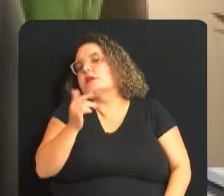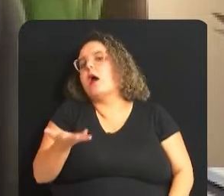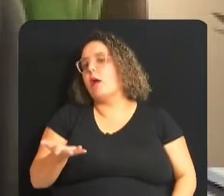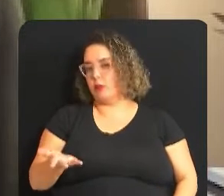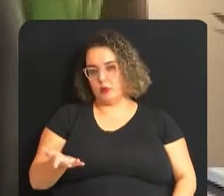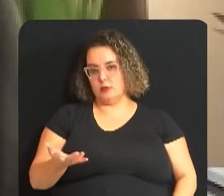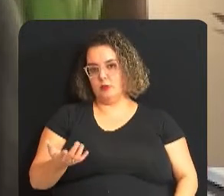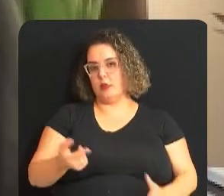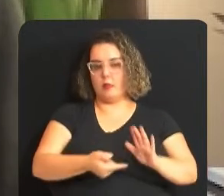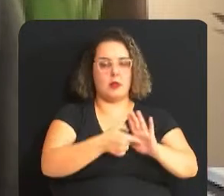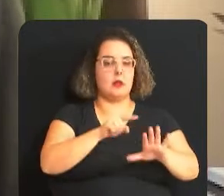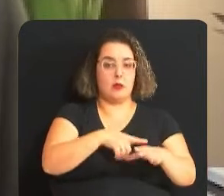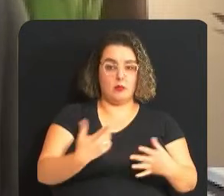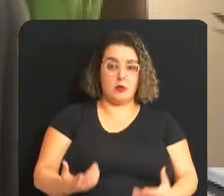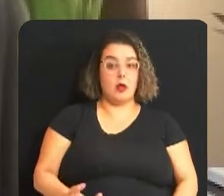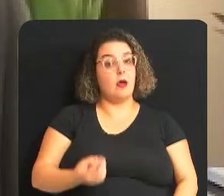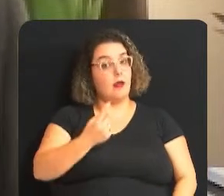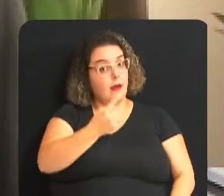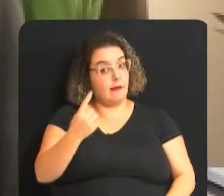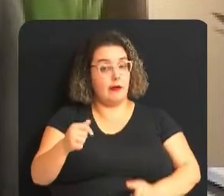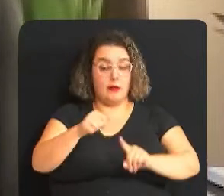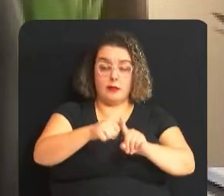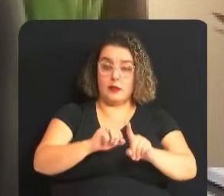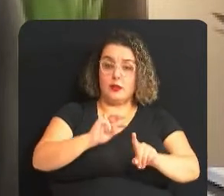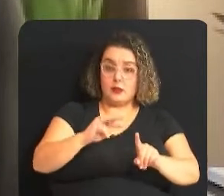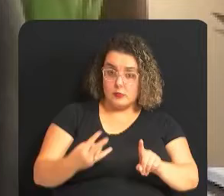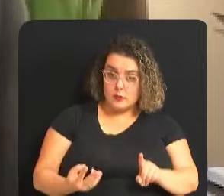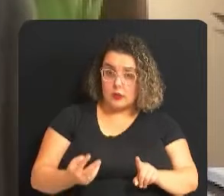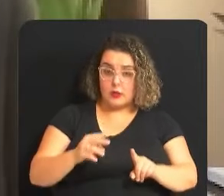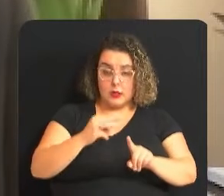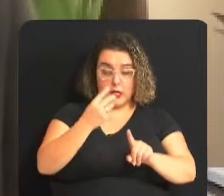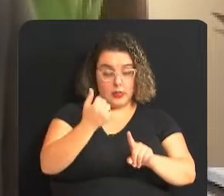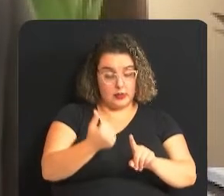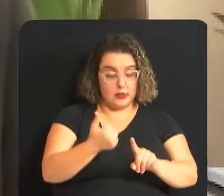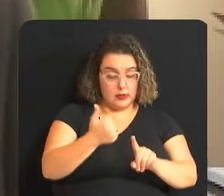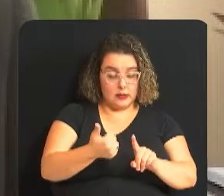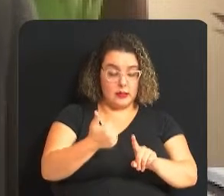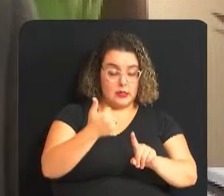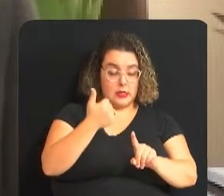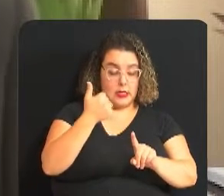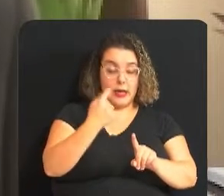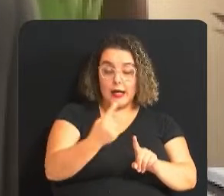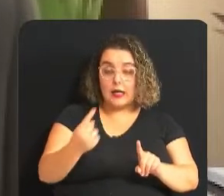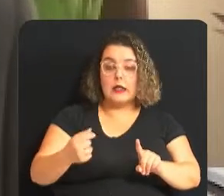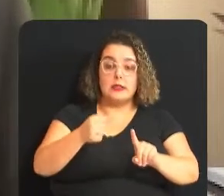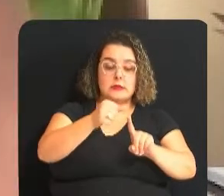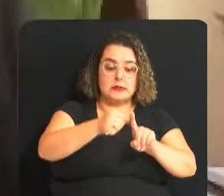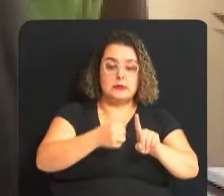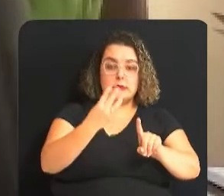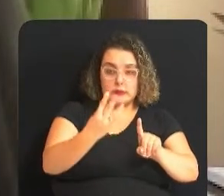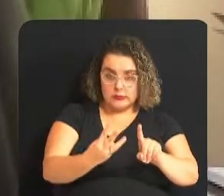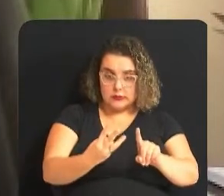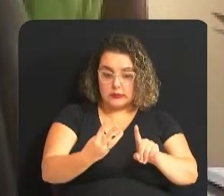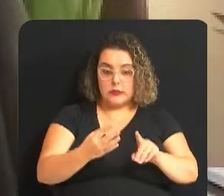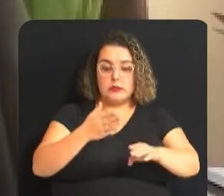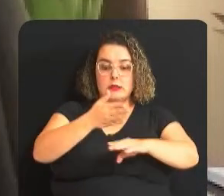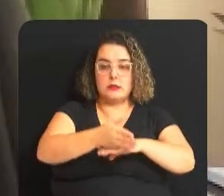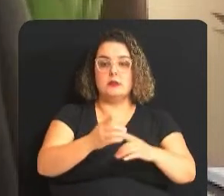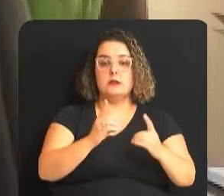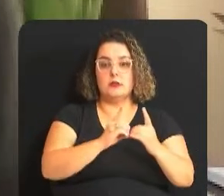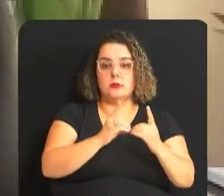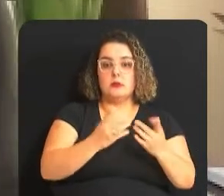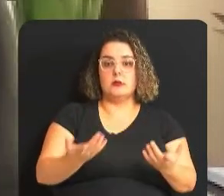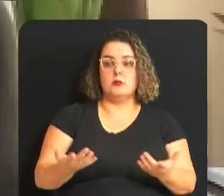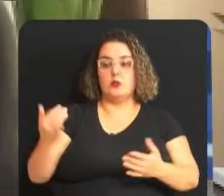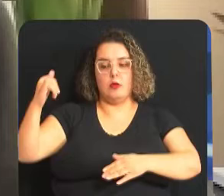bom clínico geral, que é a revisão preventiva. Para quê? Para a máquina não enguiçar, para o avião não cair, para o carro não ficar no meio da rodovia. E